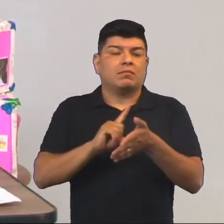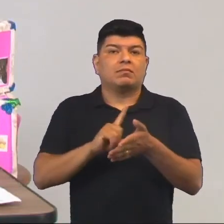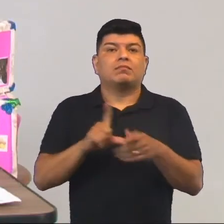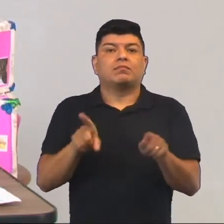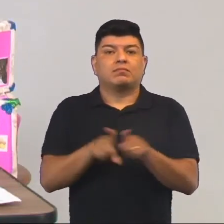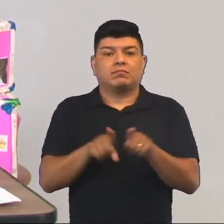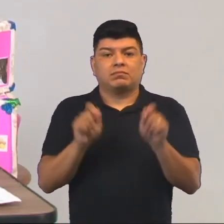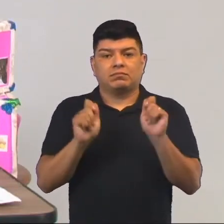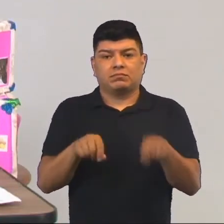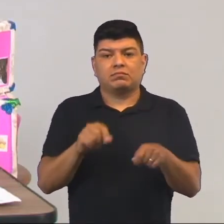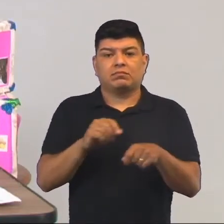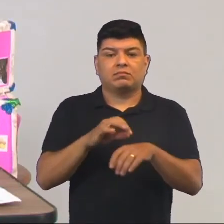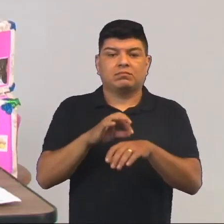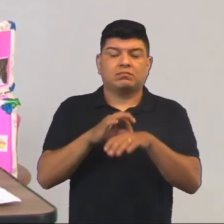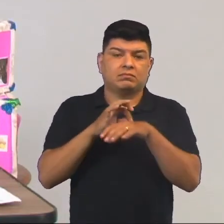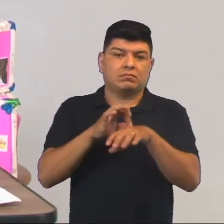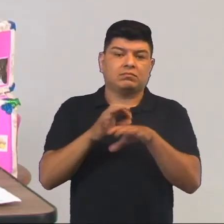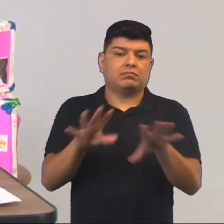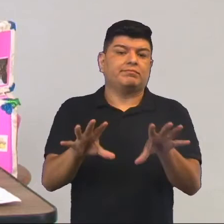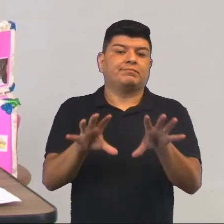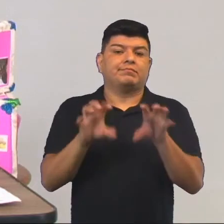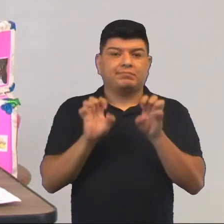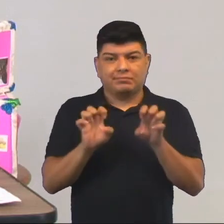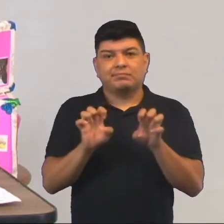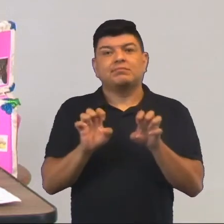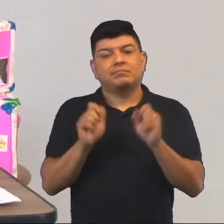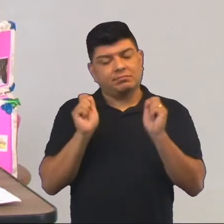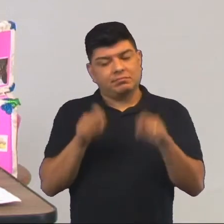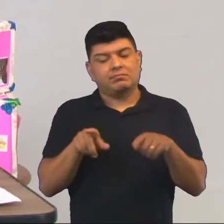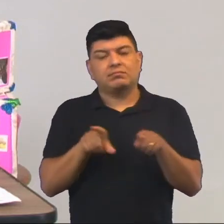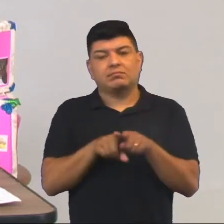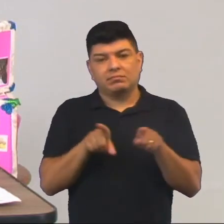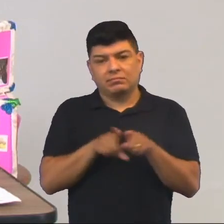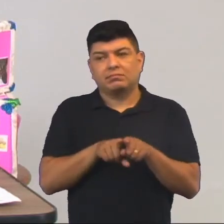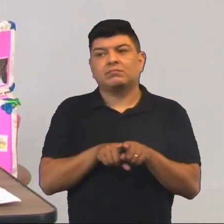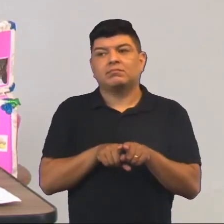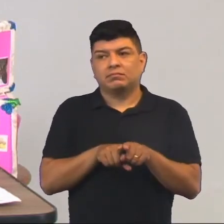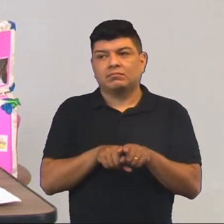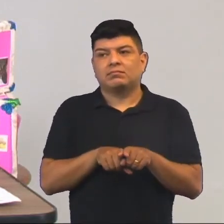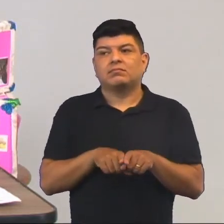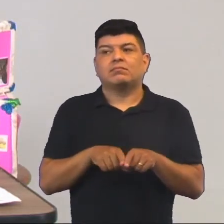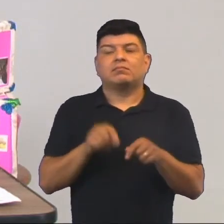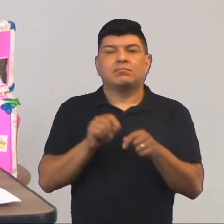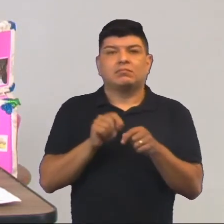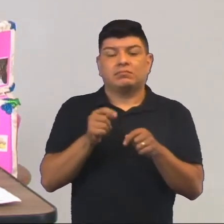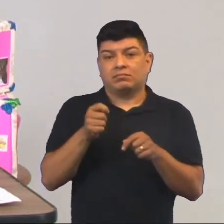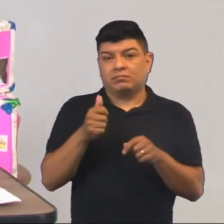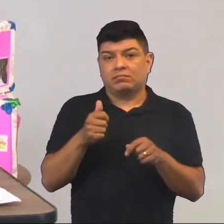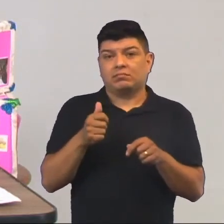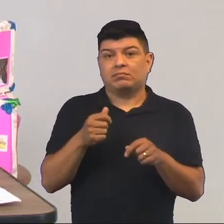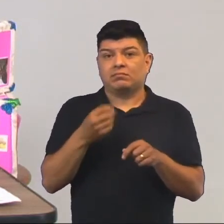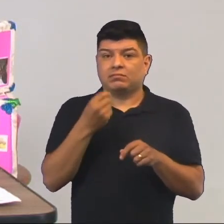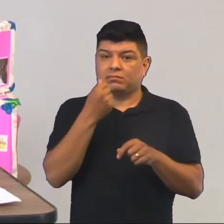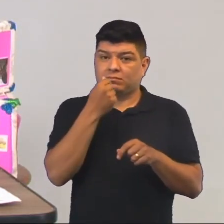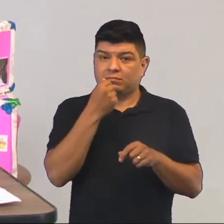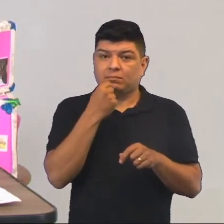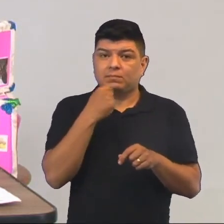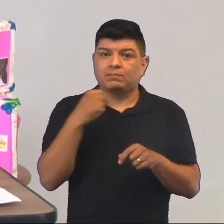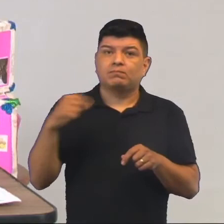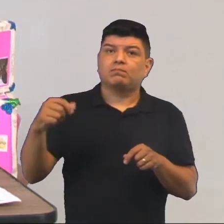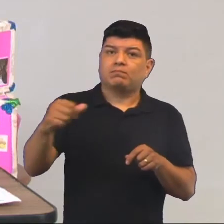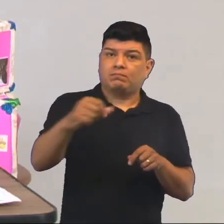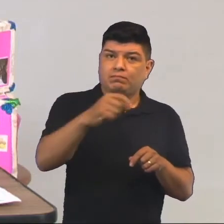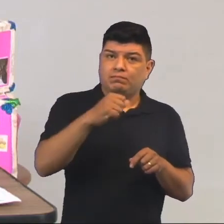vocês, também pode ser feita de carne seca, uma paçoca de carne seca. Sim, uma paçoca um pouquinho mais salgada, certo?